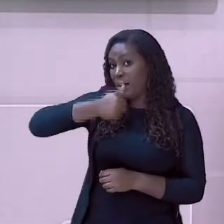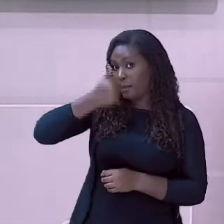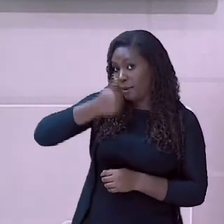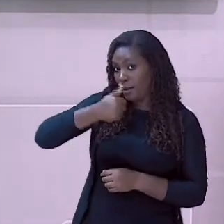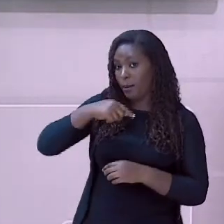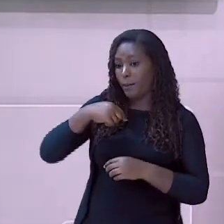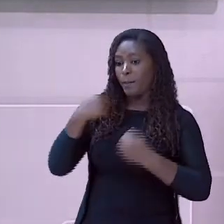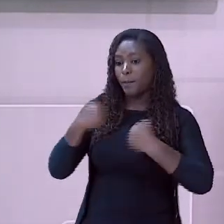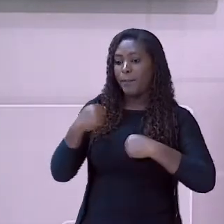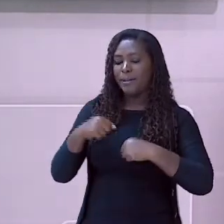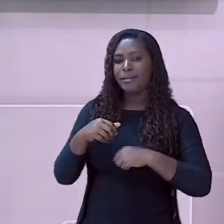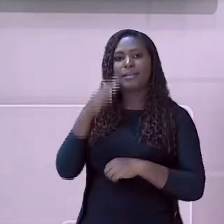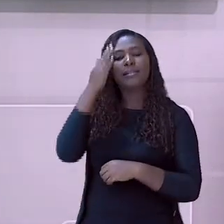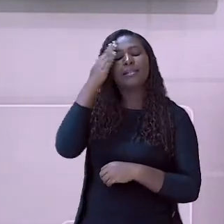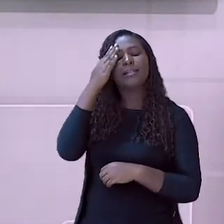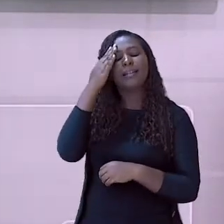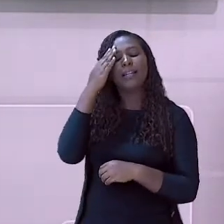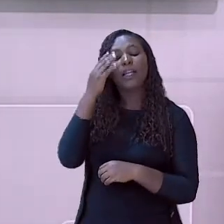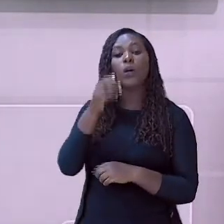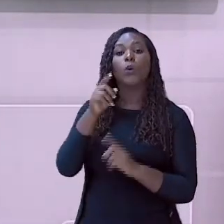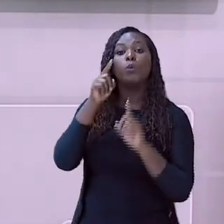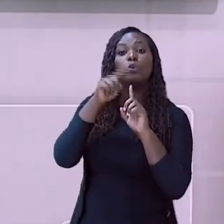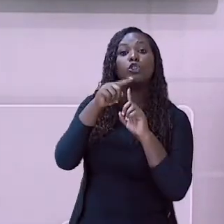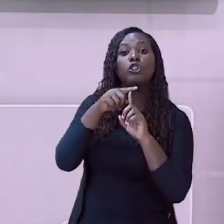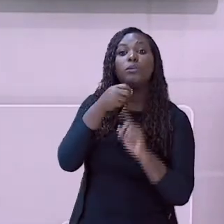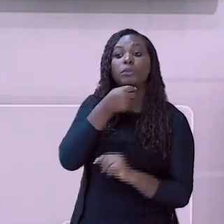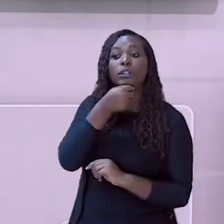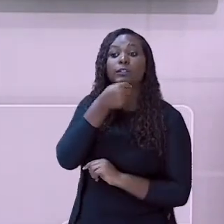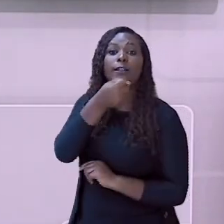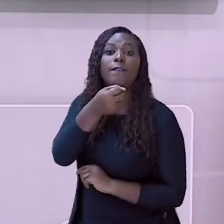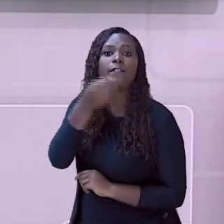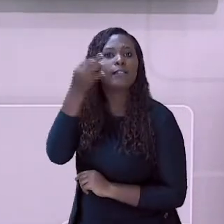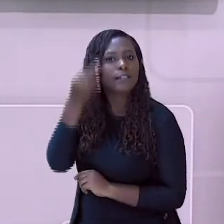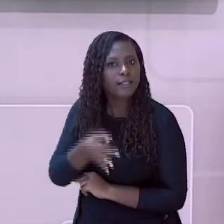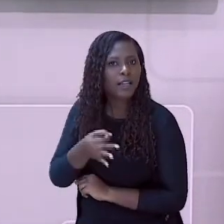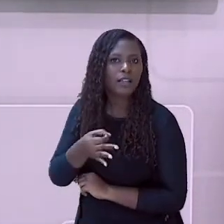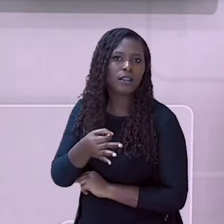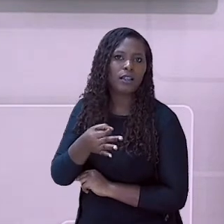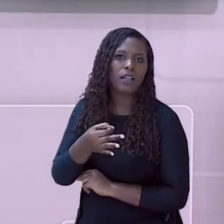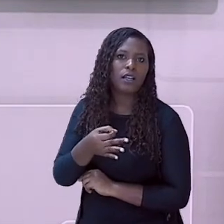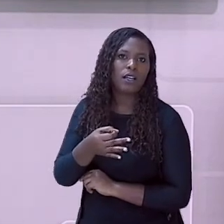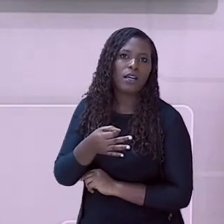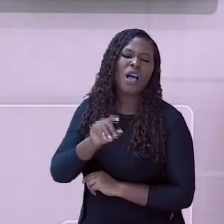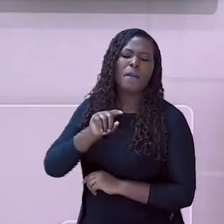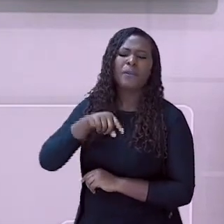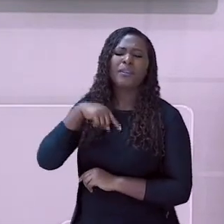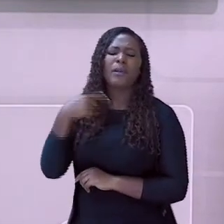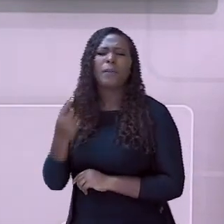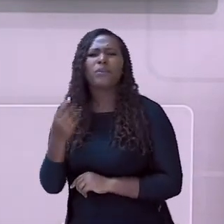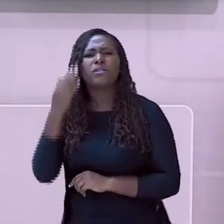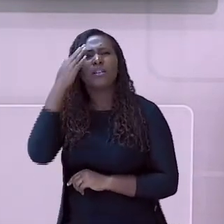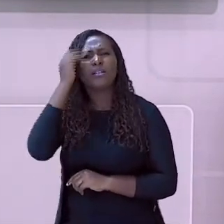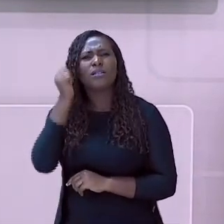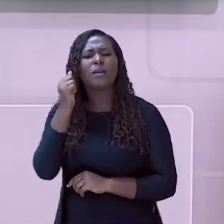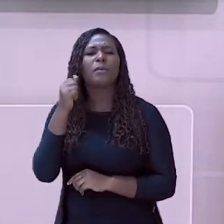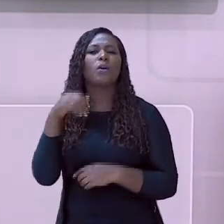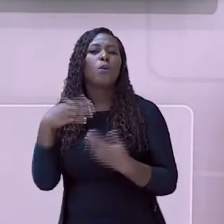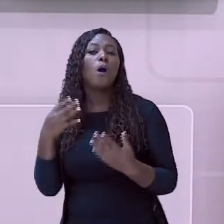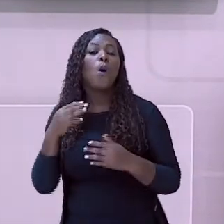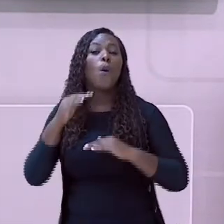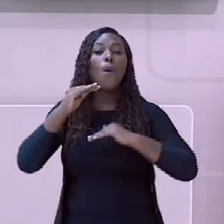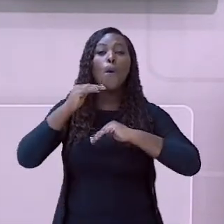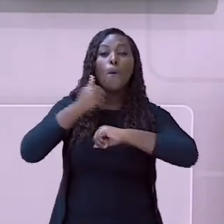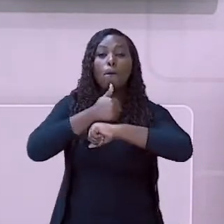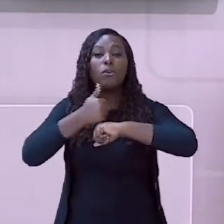saber qual profissional daquela área. Exemplo. Poxa, mas hoje está fazendo tanto frio, né? E ontem